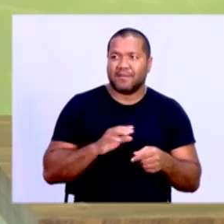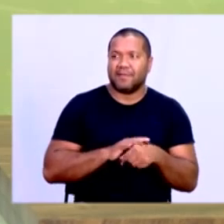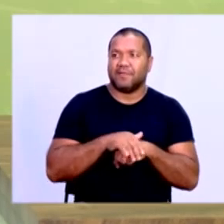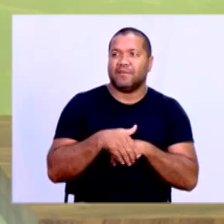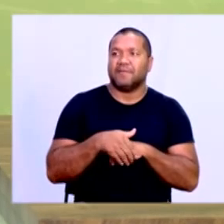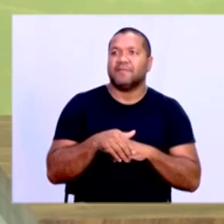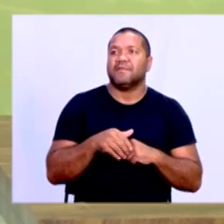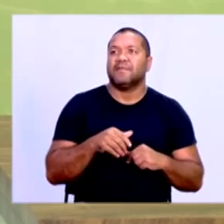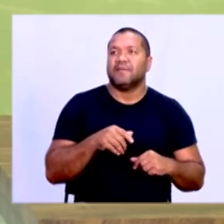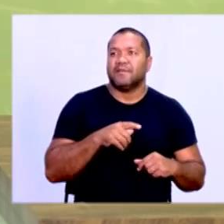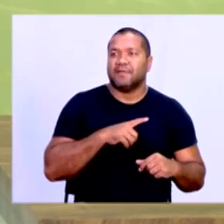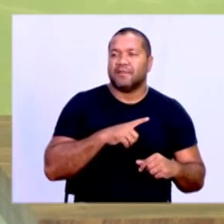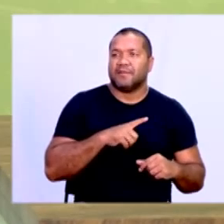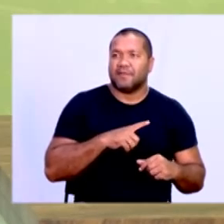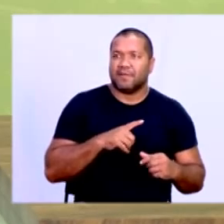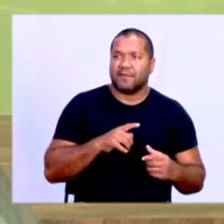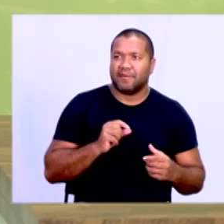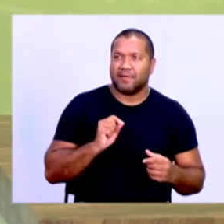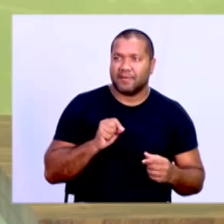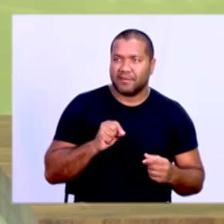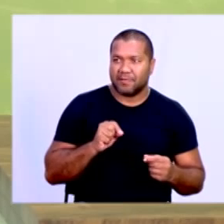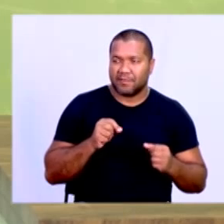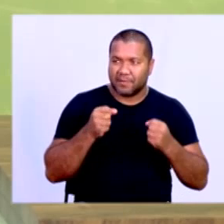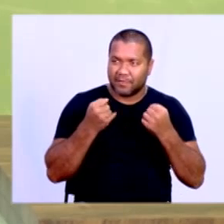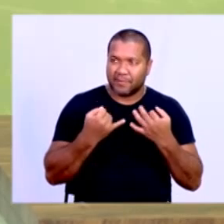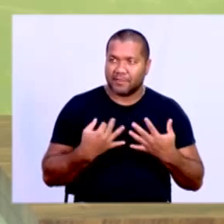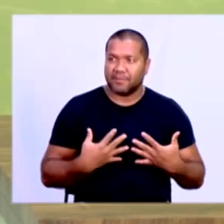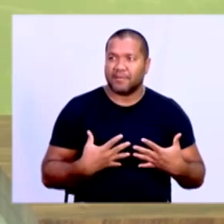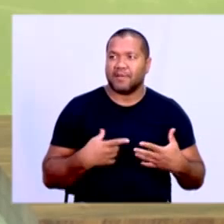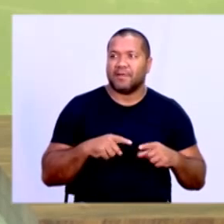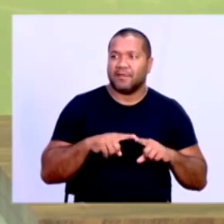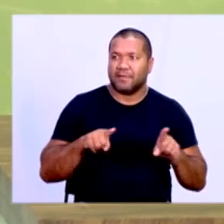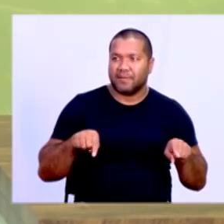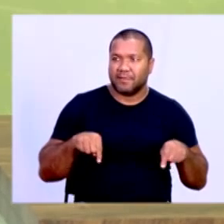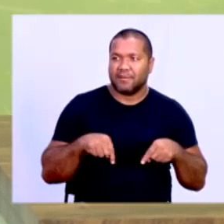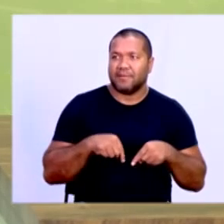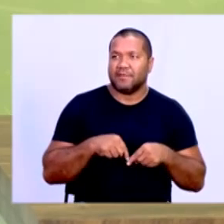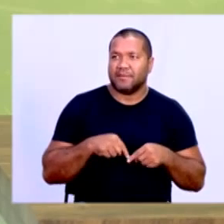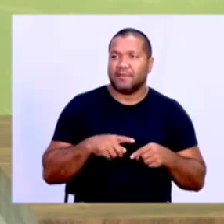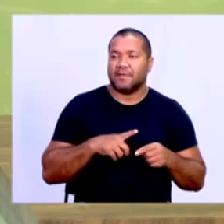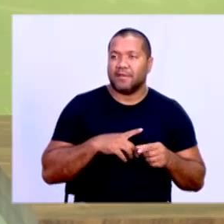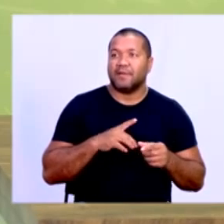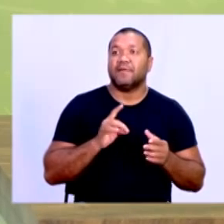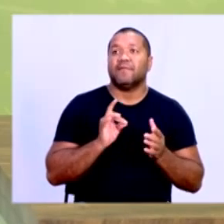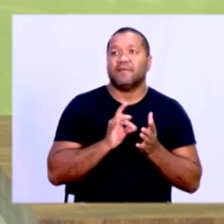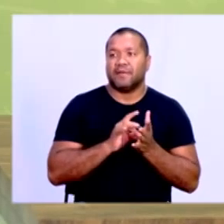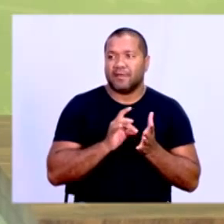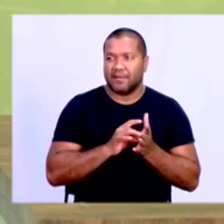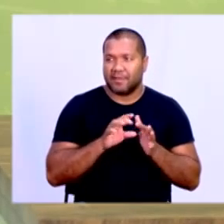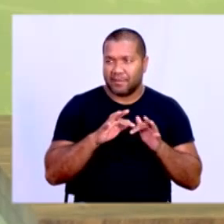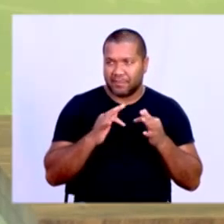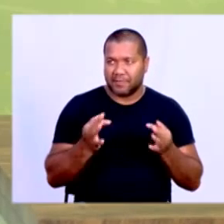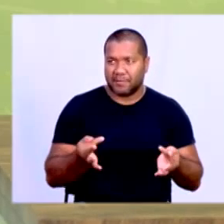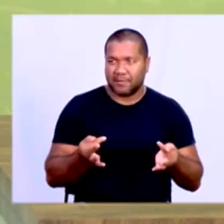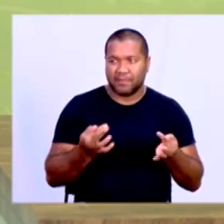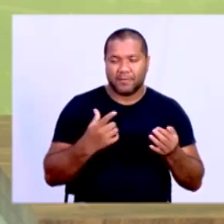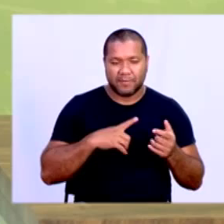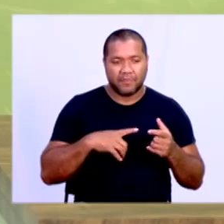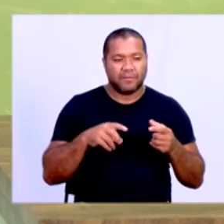aí, circundou em cima do que nós explicamos aqui em sala, e ela realmente estava bem simples, se vocês estiveram aí bem